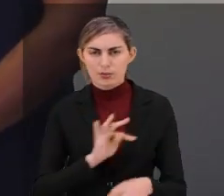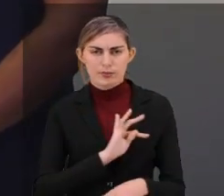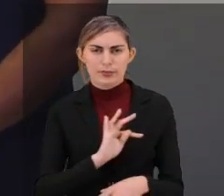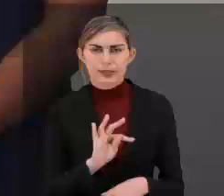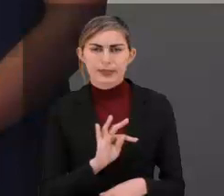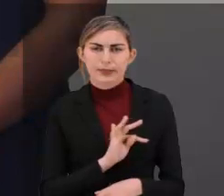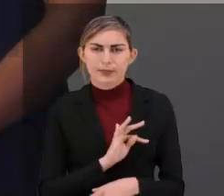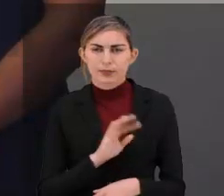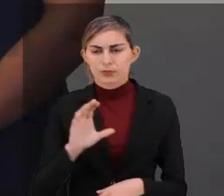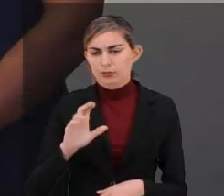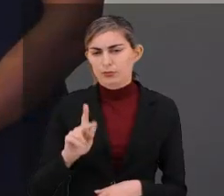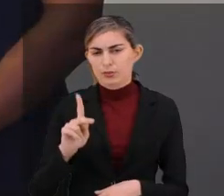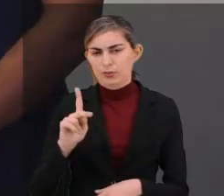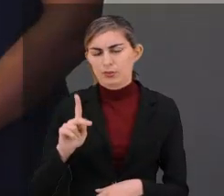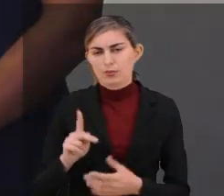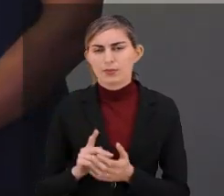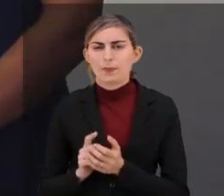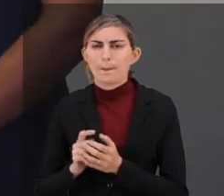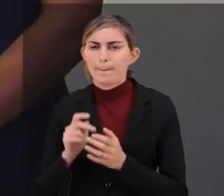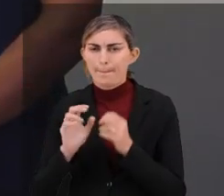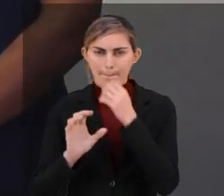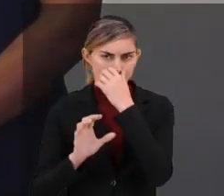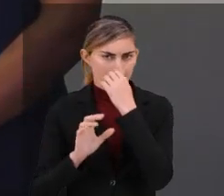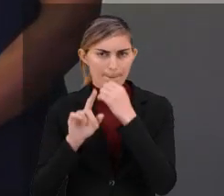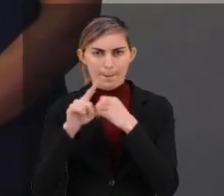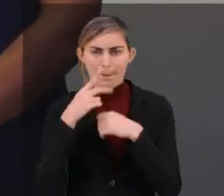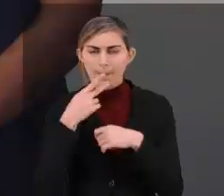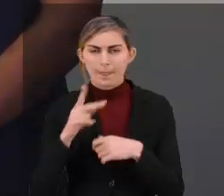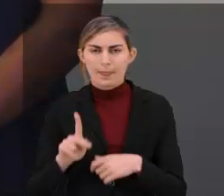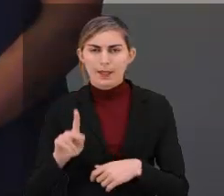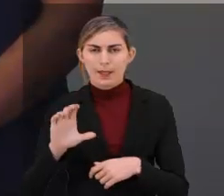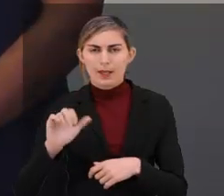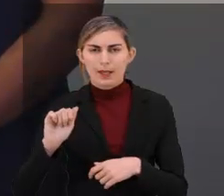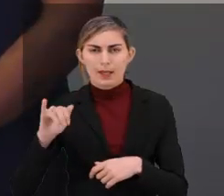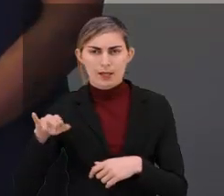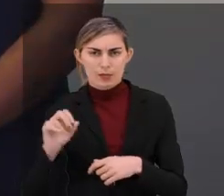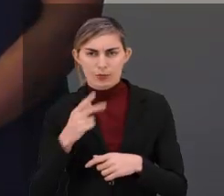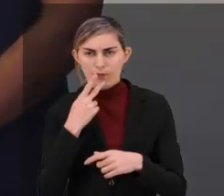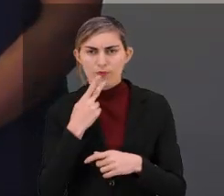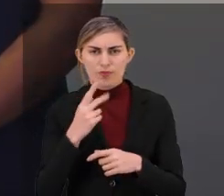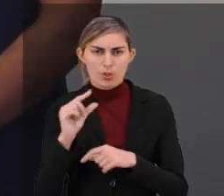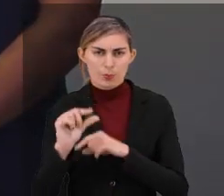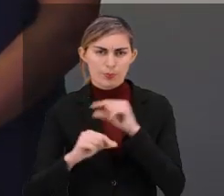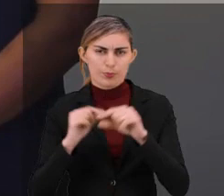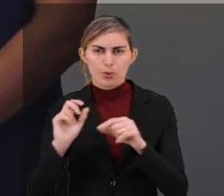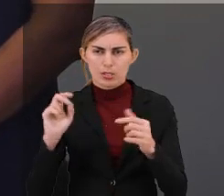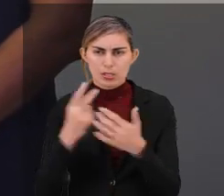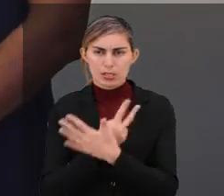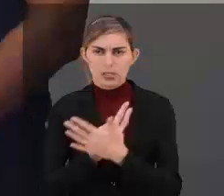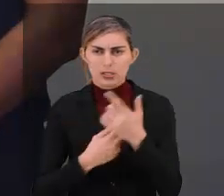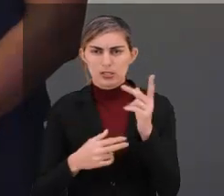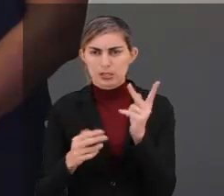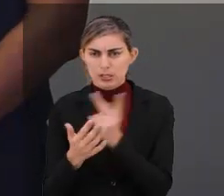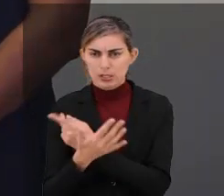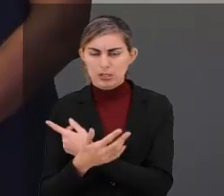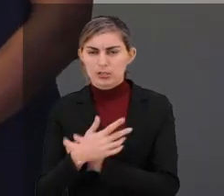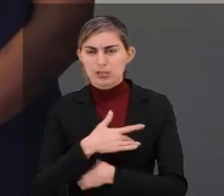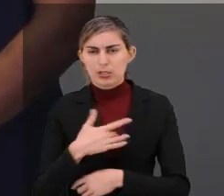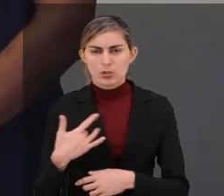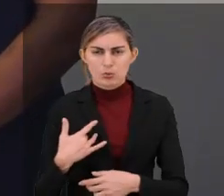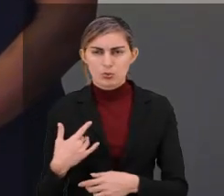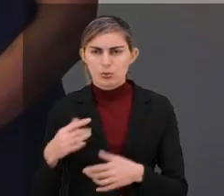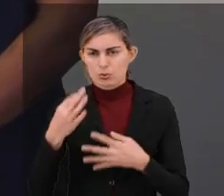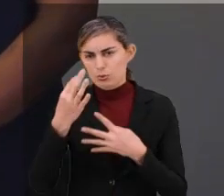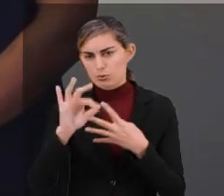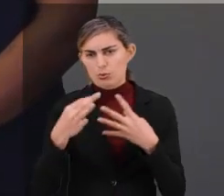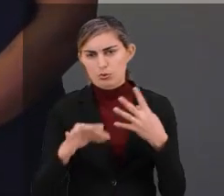técnico também, o Caio Roberto, e ele vai falar um pouco, né, sobre a questão de acidente e saúde, né, na perspectiva da